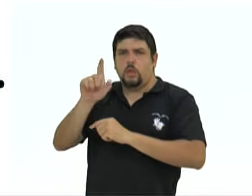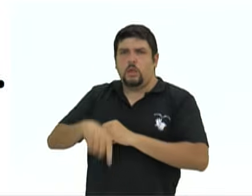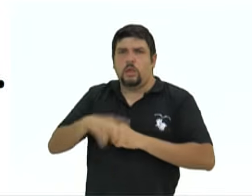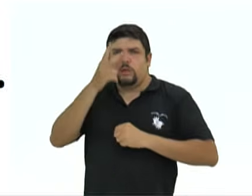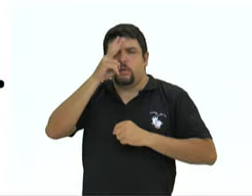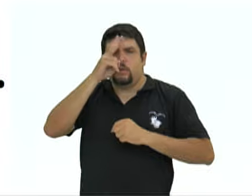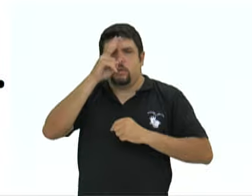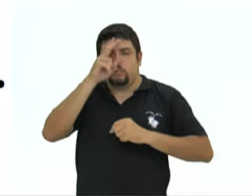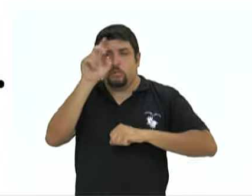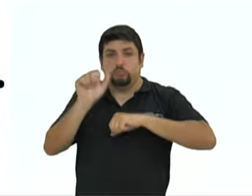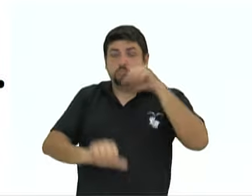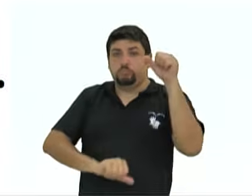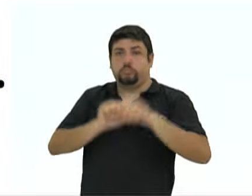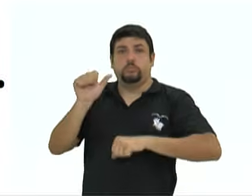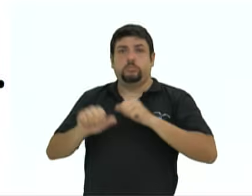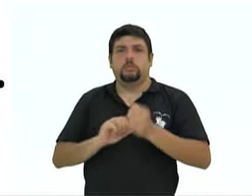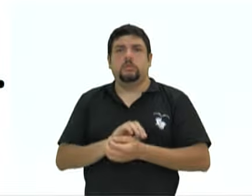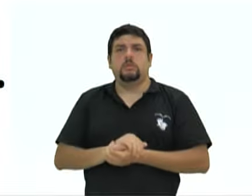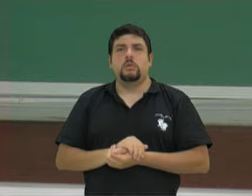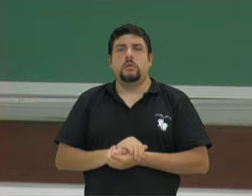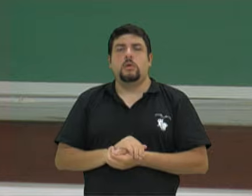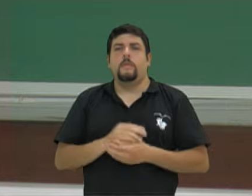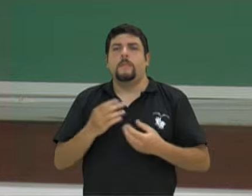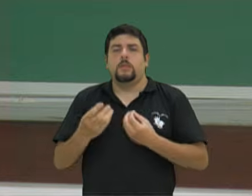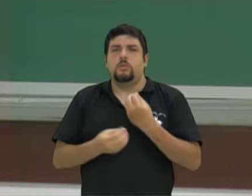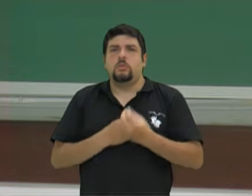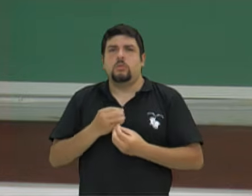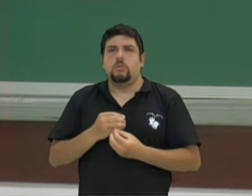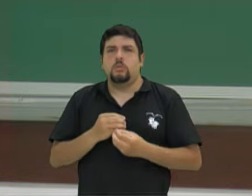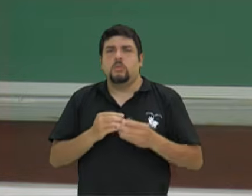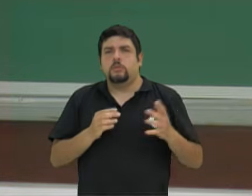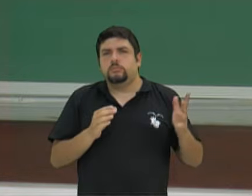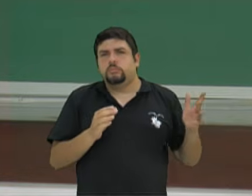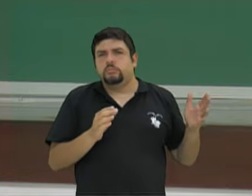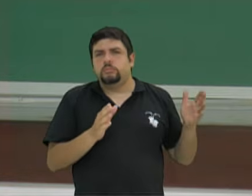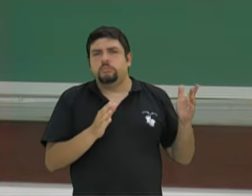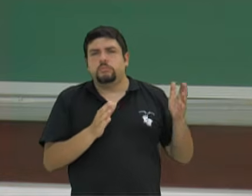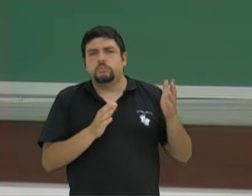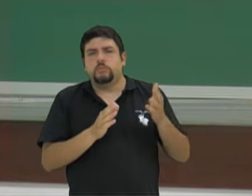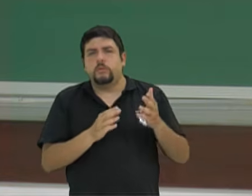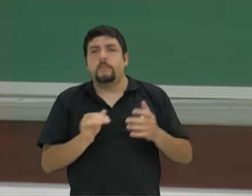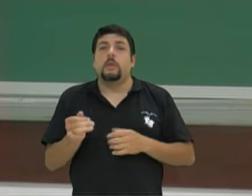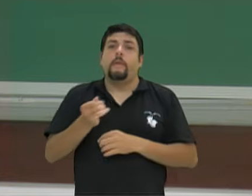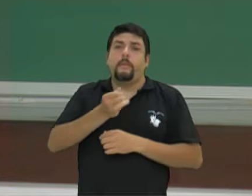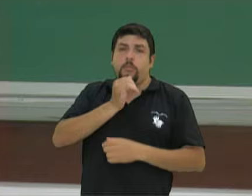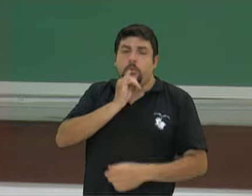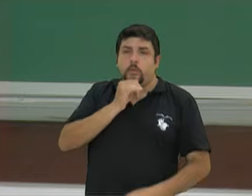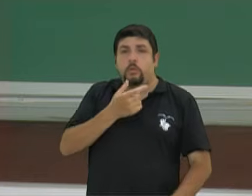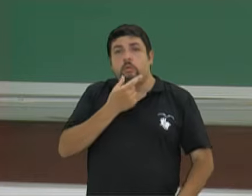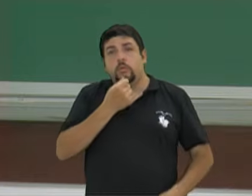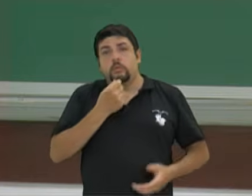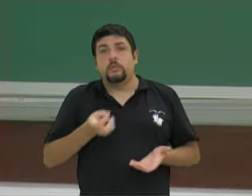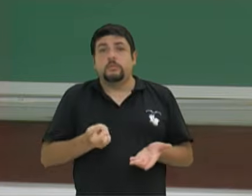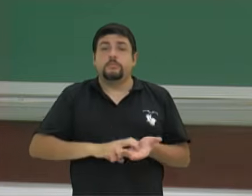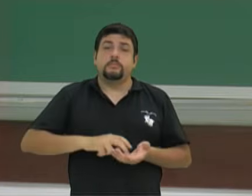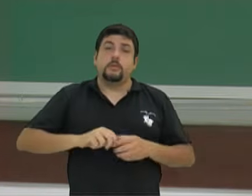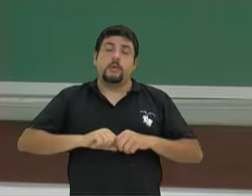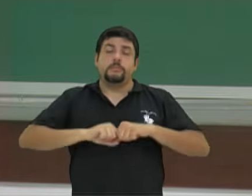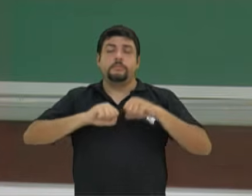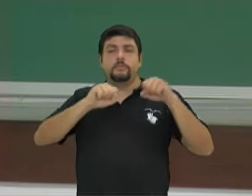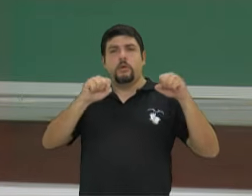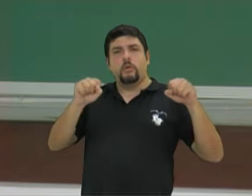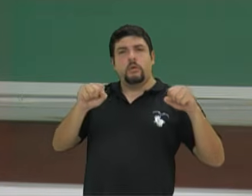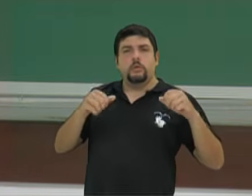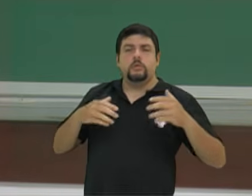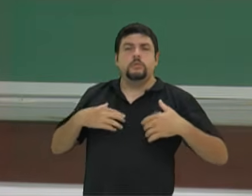história. Então, o protagonista muda de meta a partir dali. Então, o que acontece? Ele está lá, o mocinho vem, acordou de manhã, um dia maravilhoso, tudo, de repente